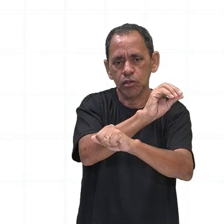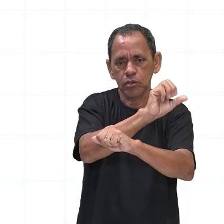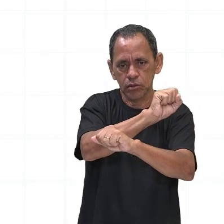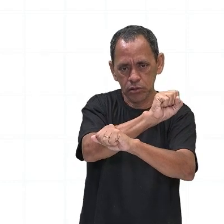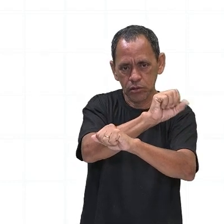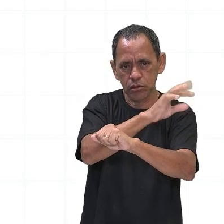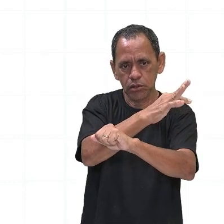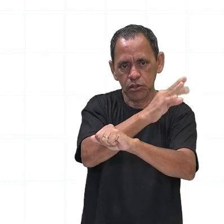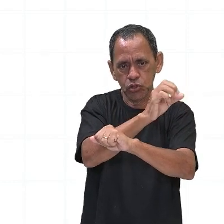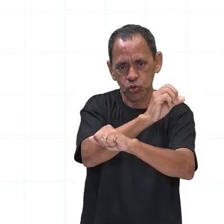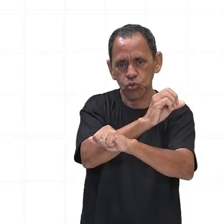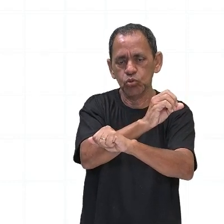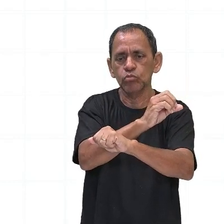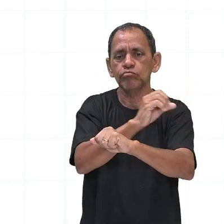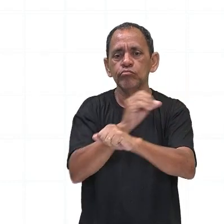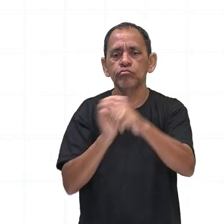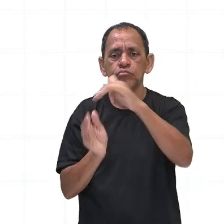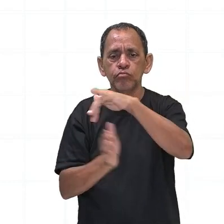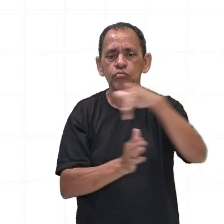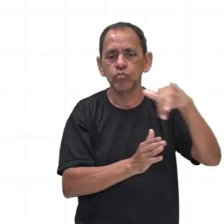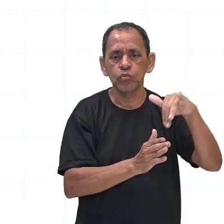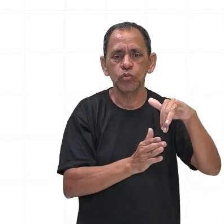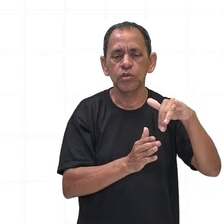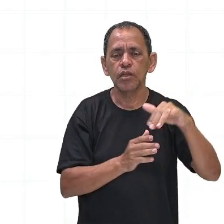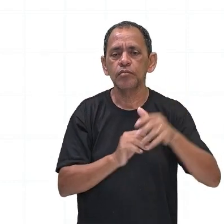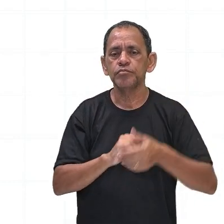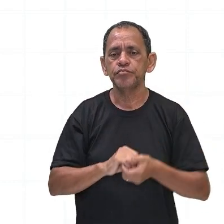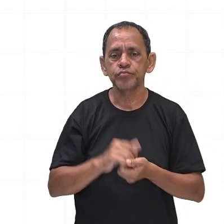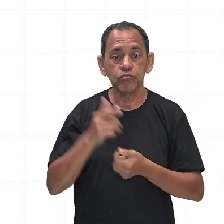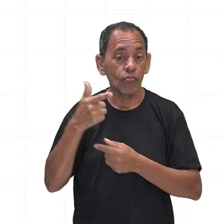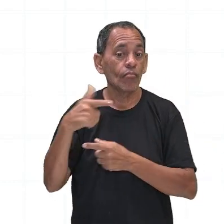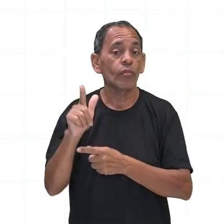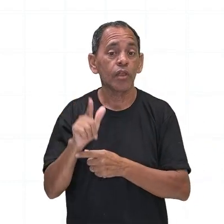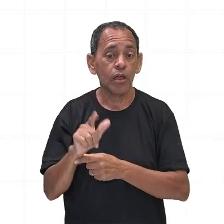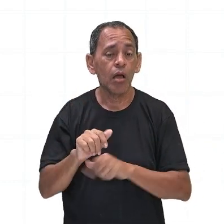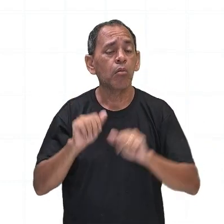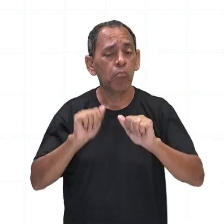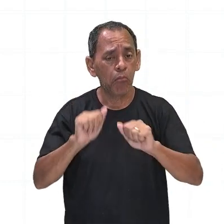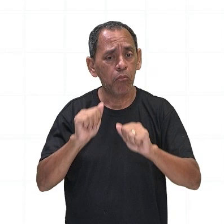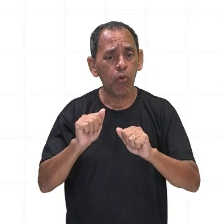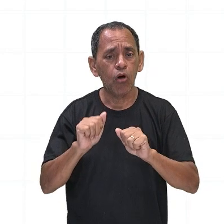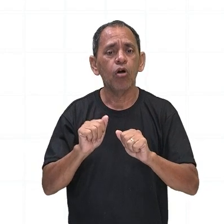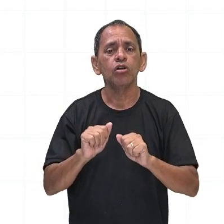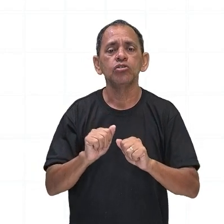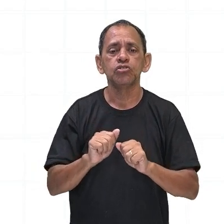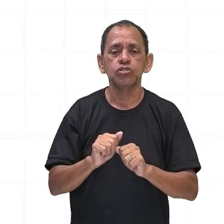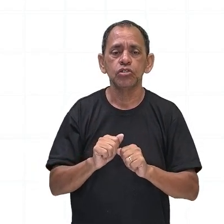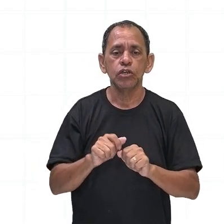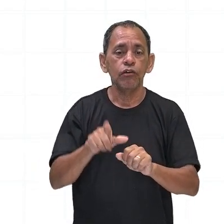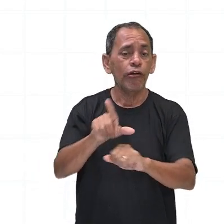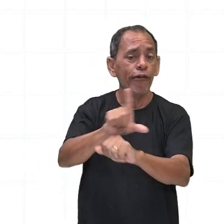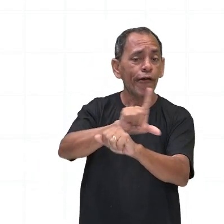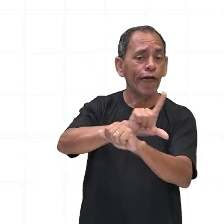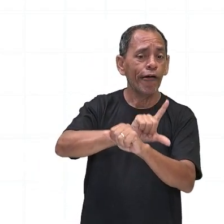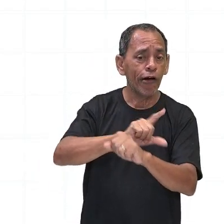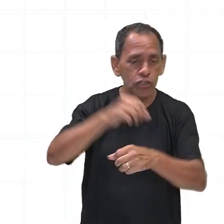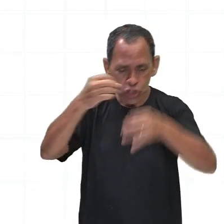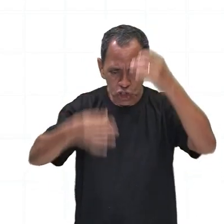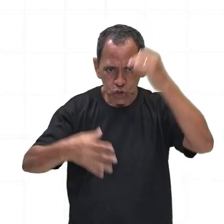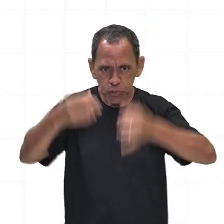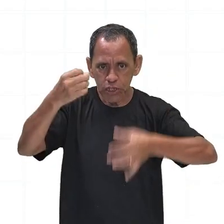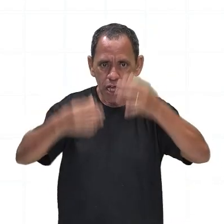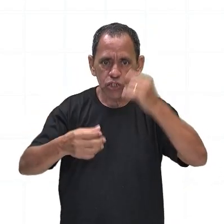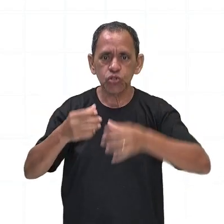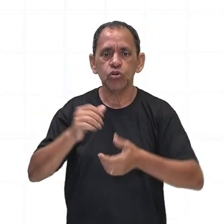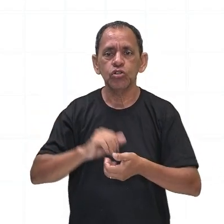importante. O aposto, ele pode vir precedido das expressões explicativas, isto é, a